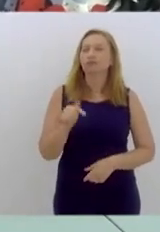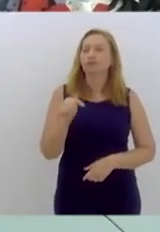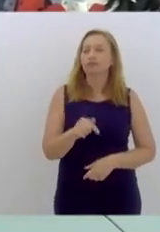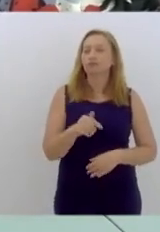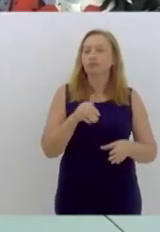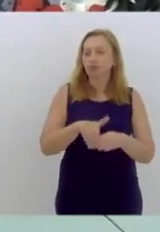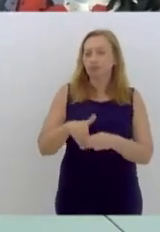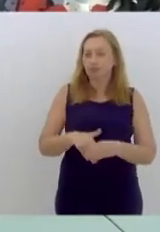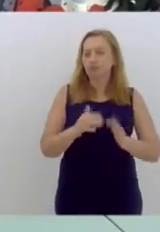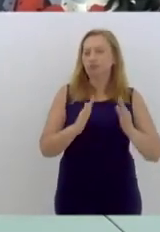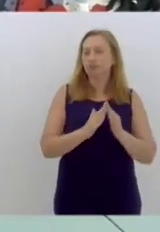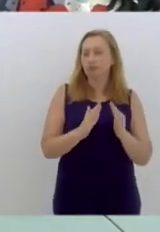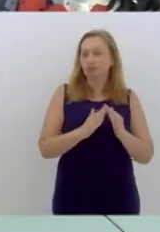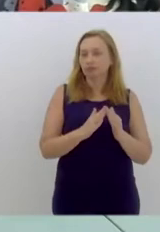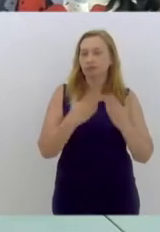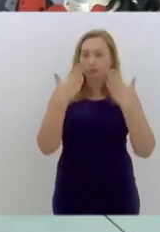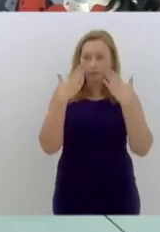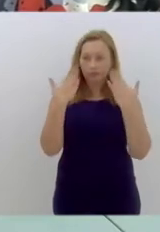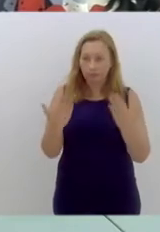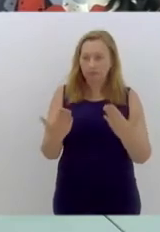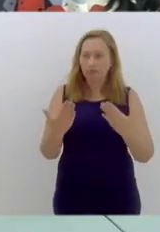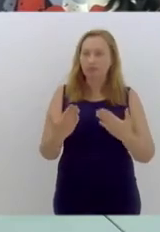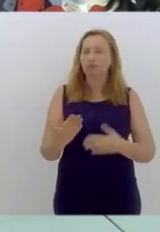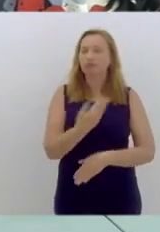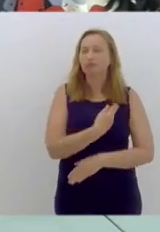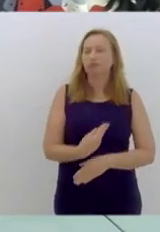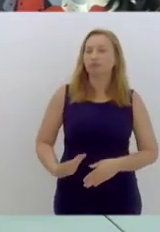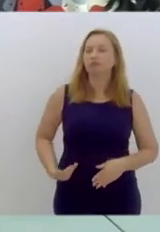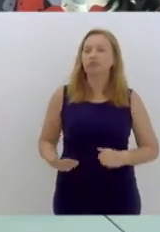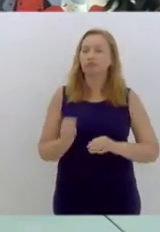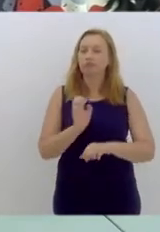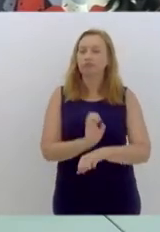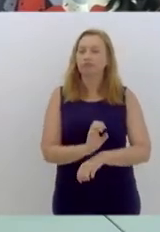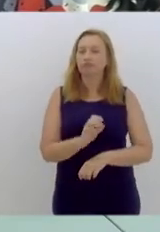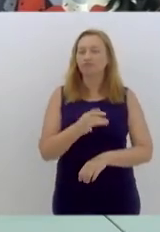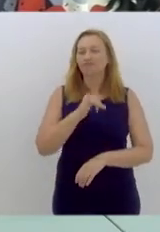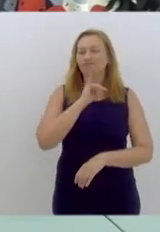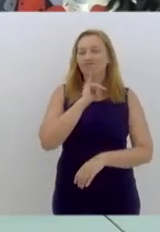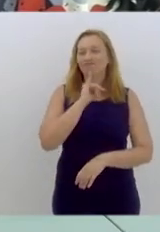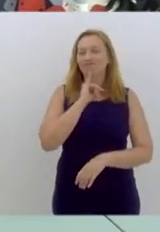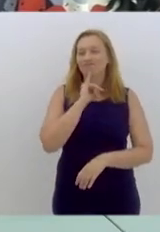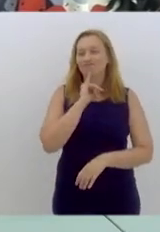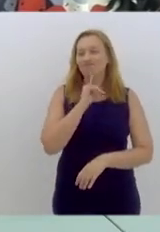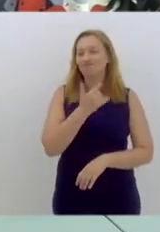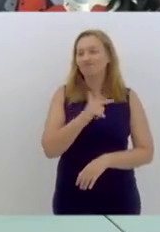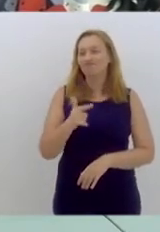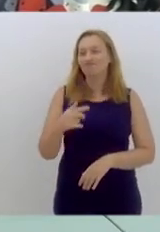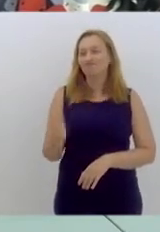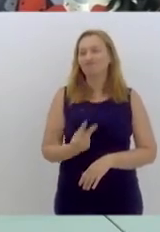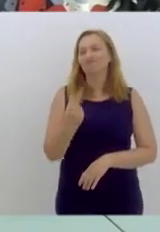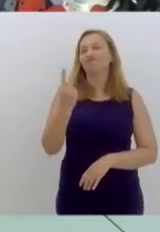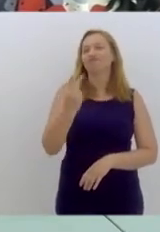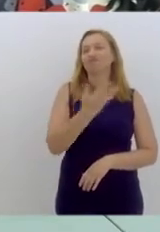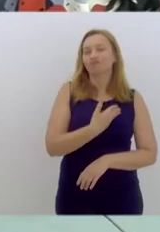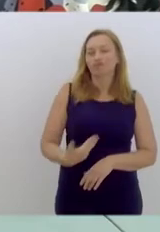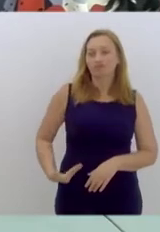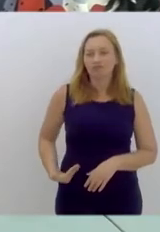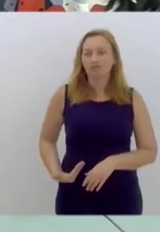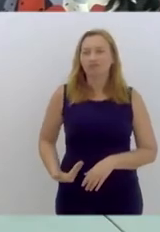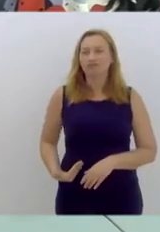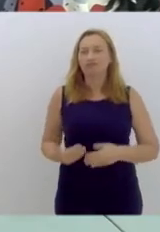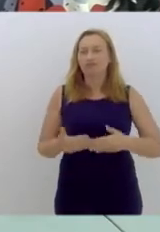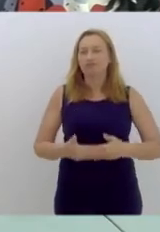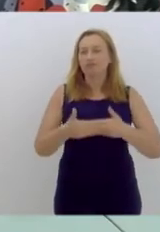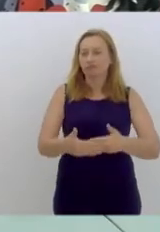casa, ele foi apresentado ao governo estadual e, infelizmente, nunca se teve a priorização por parte do governo para avançar